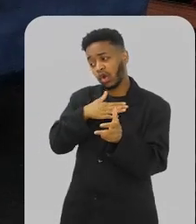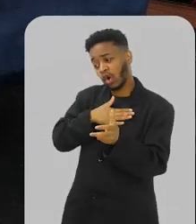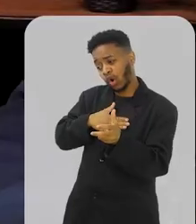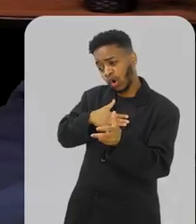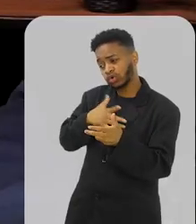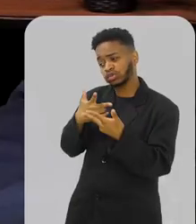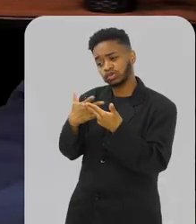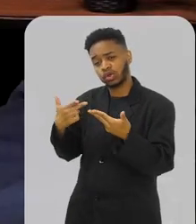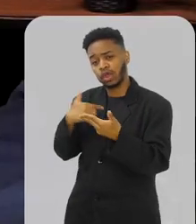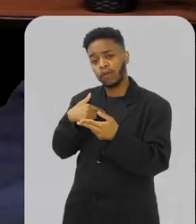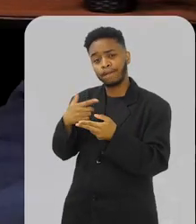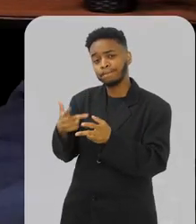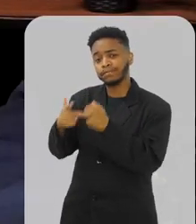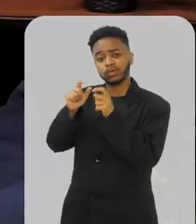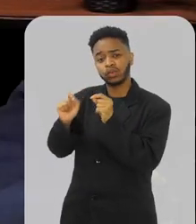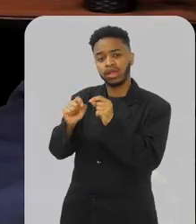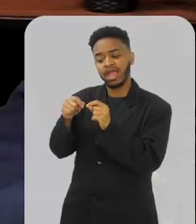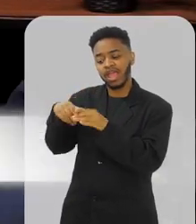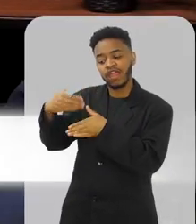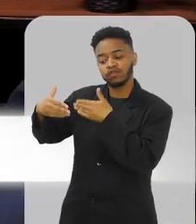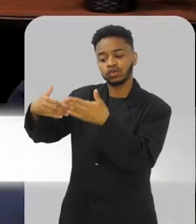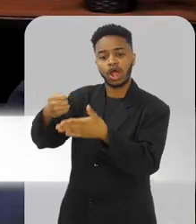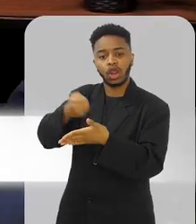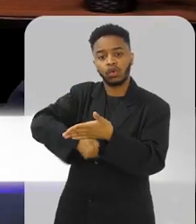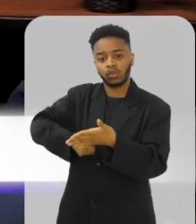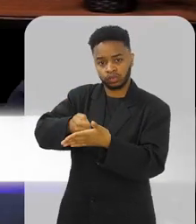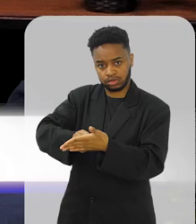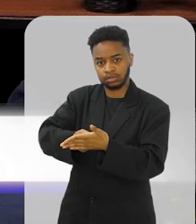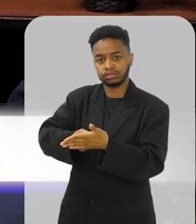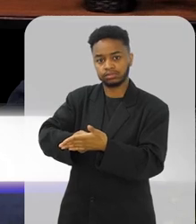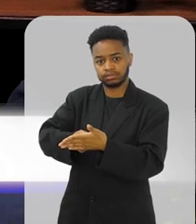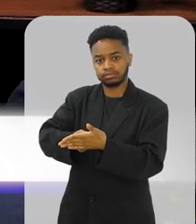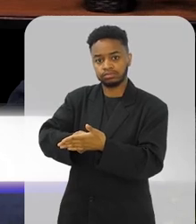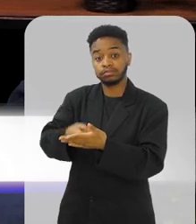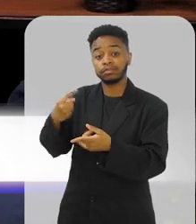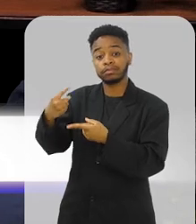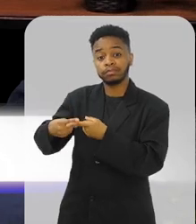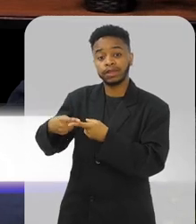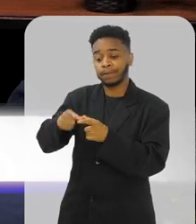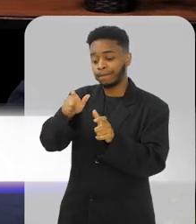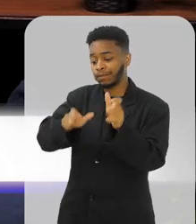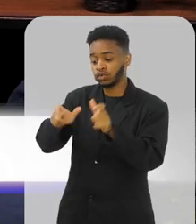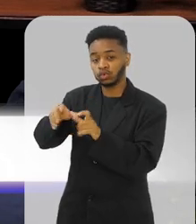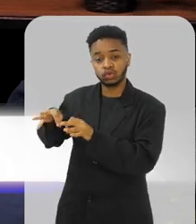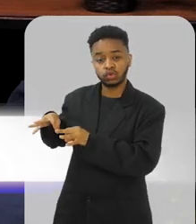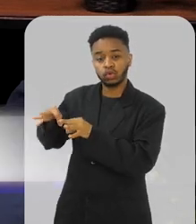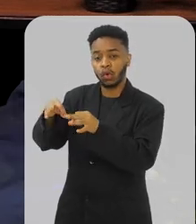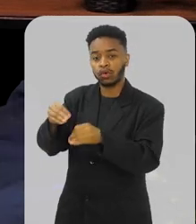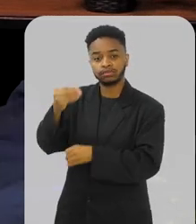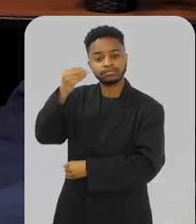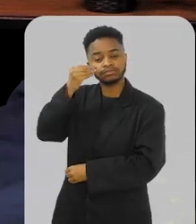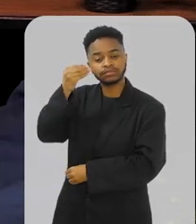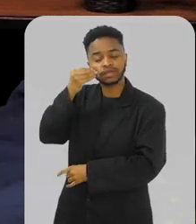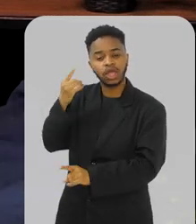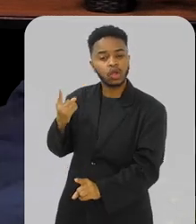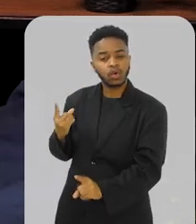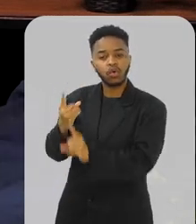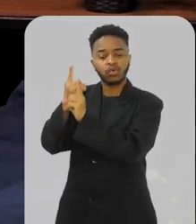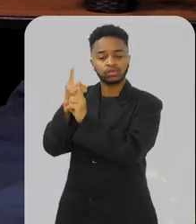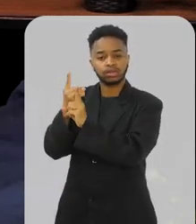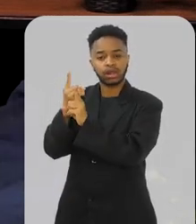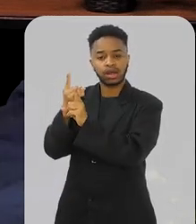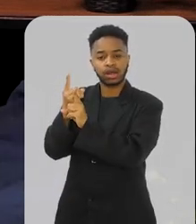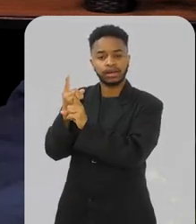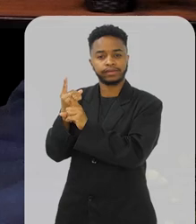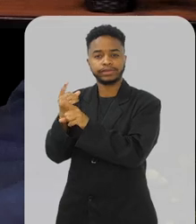Gosto do que eu estou vendo, da evolução da luta. De todo mundo estar tentando achar um